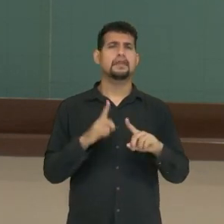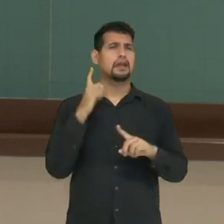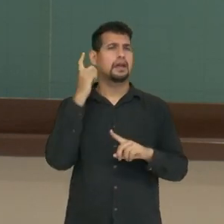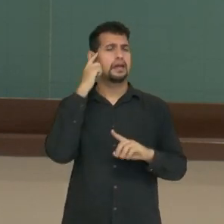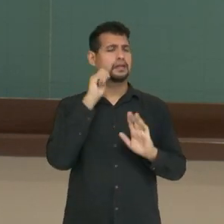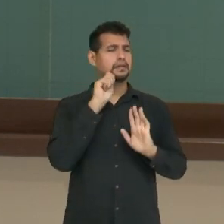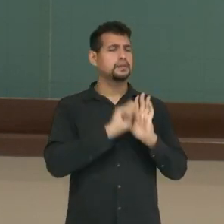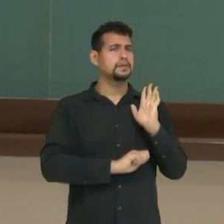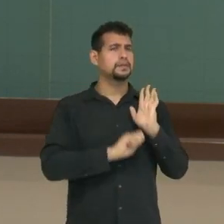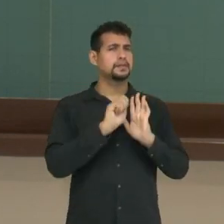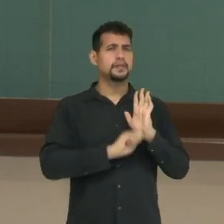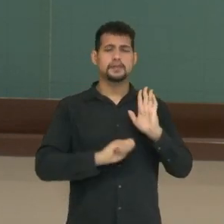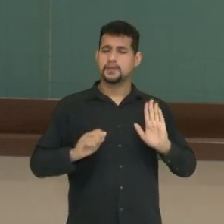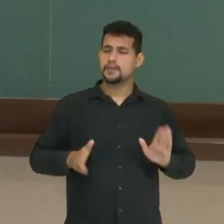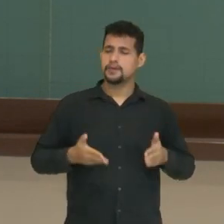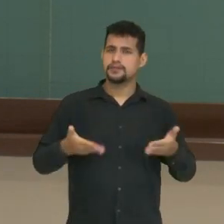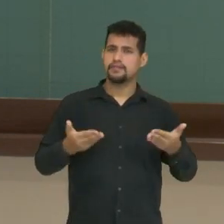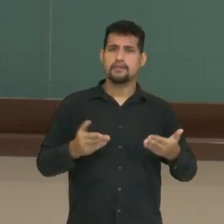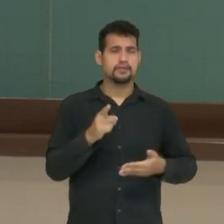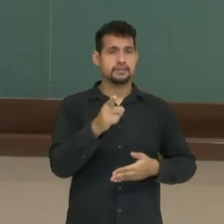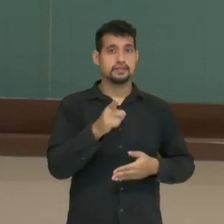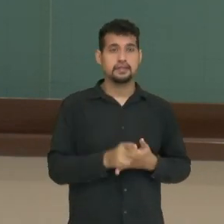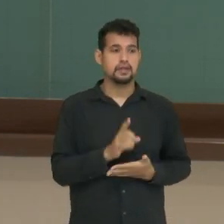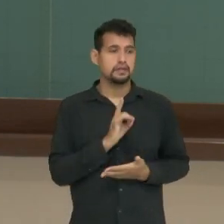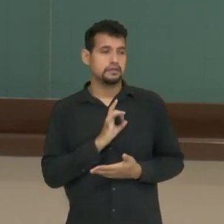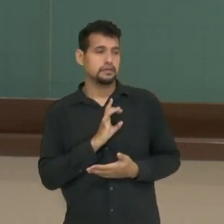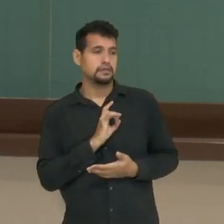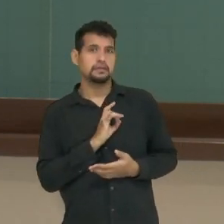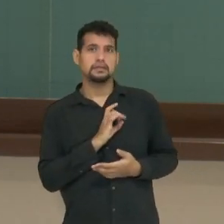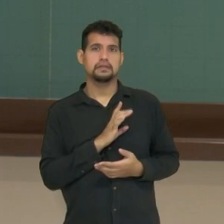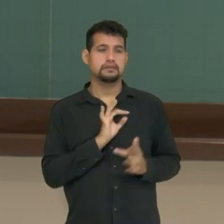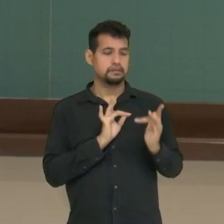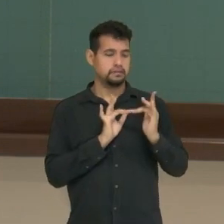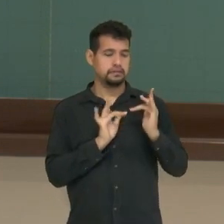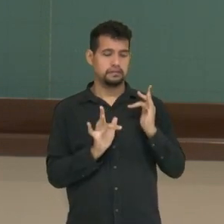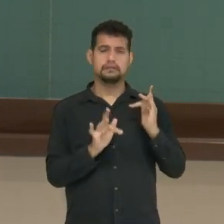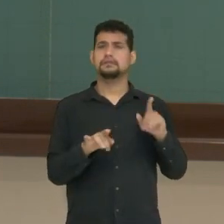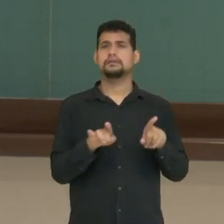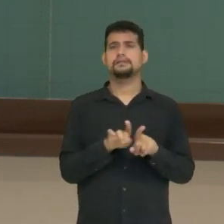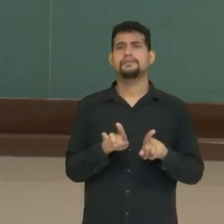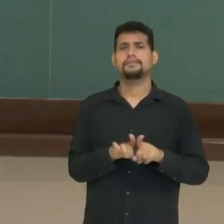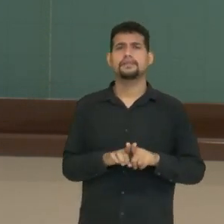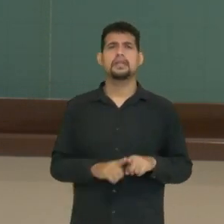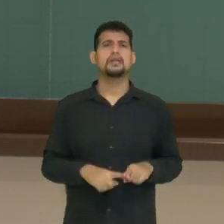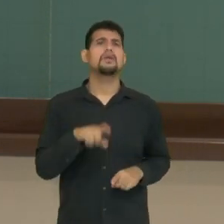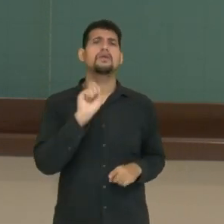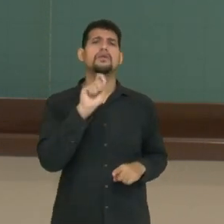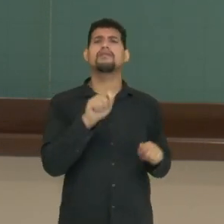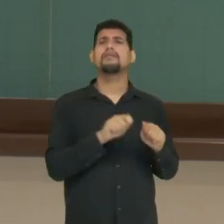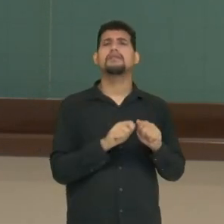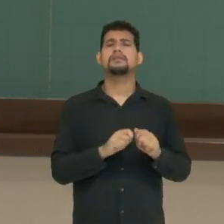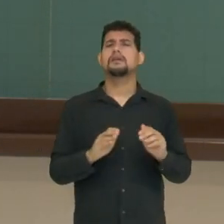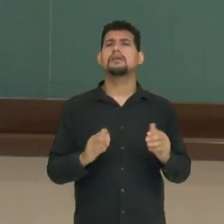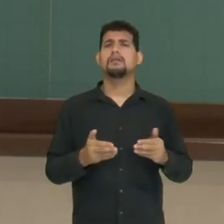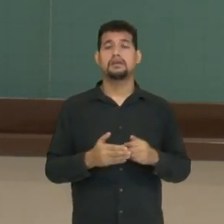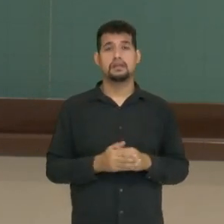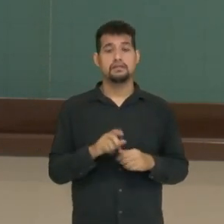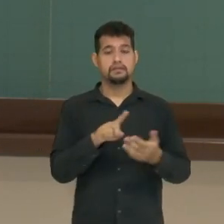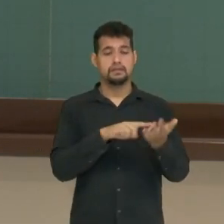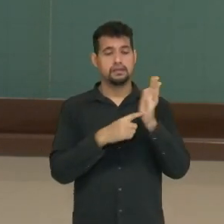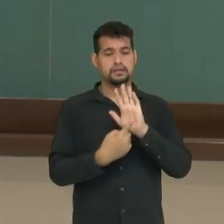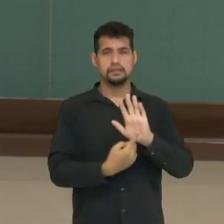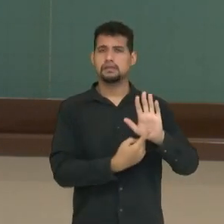texto motivador, o medo sutil da desconexão. E o que você vai fazer agora? Você vai